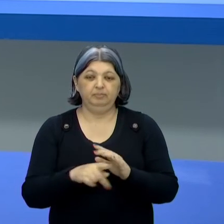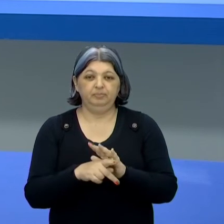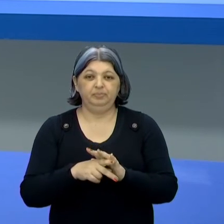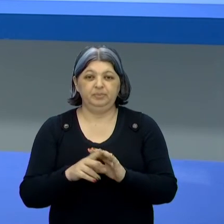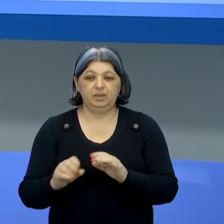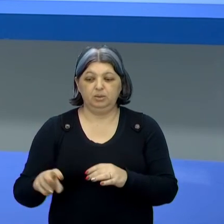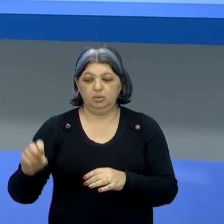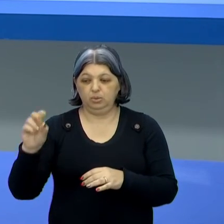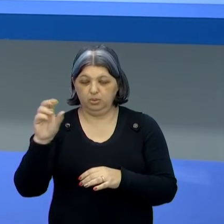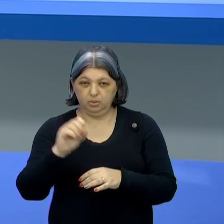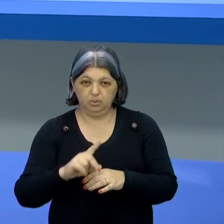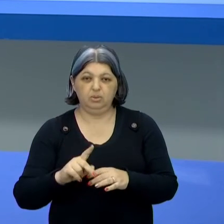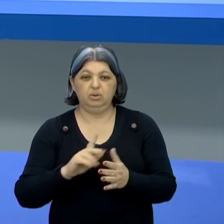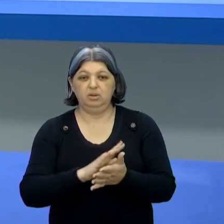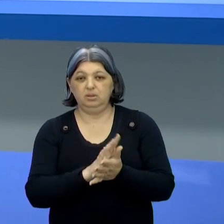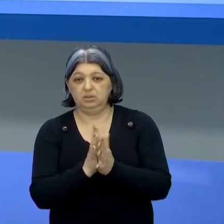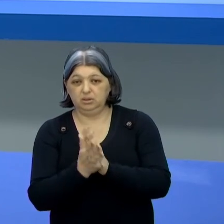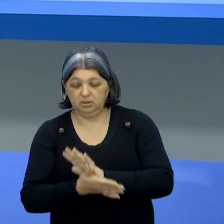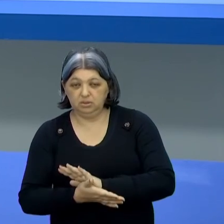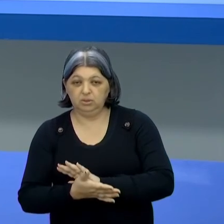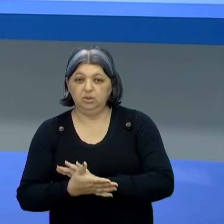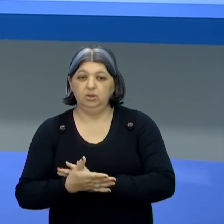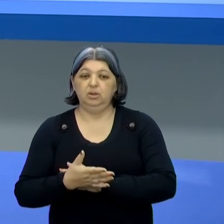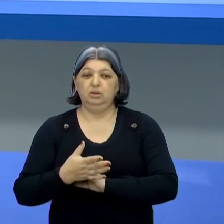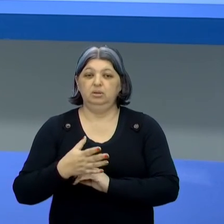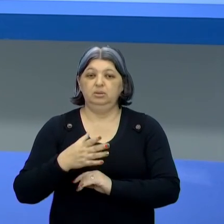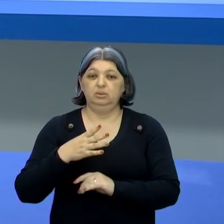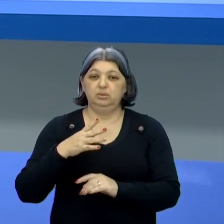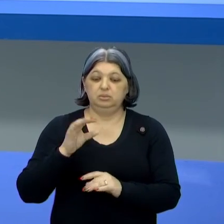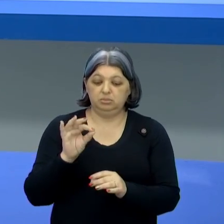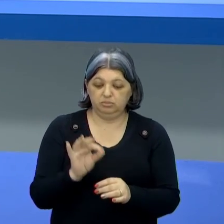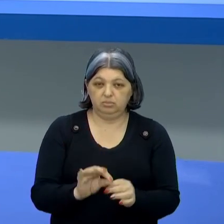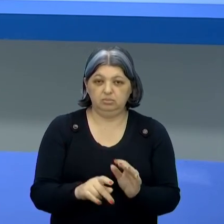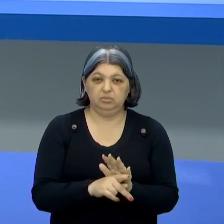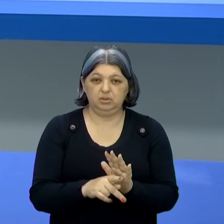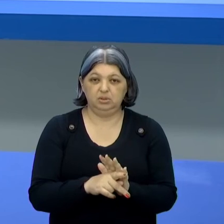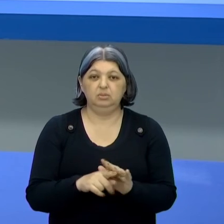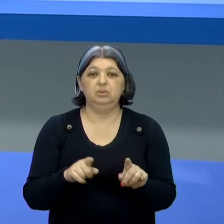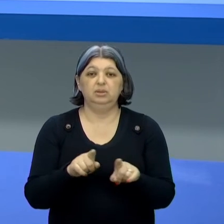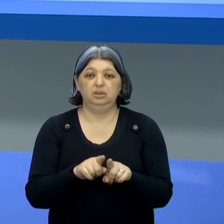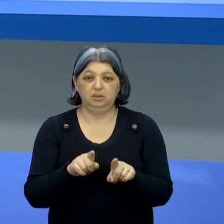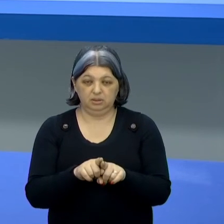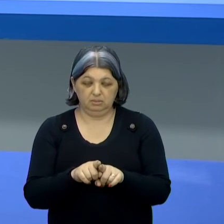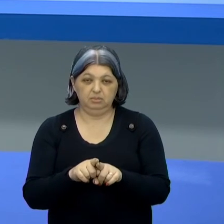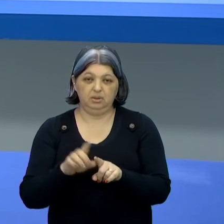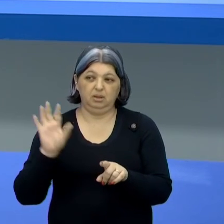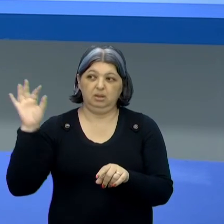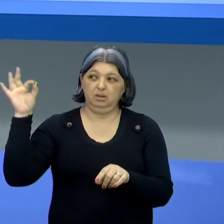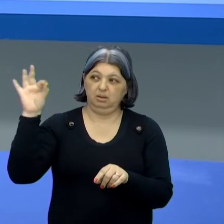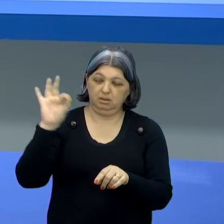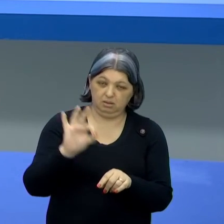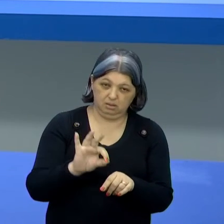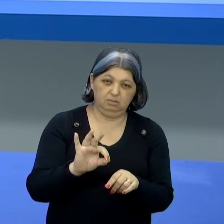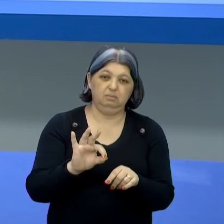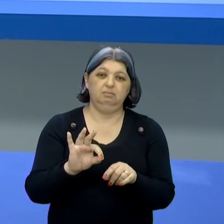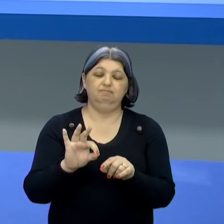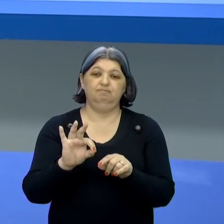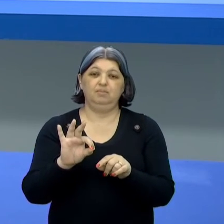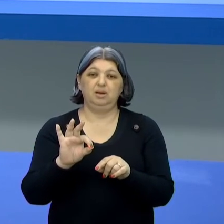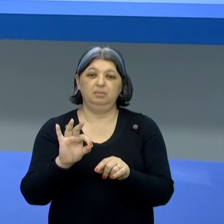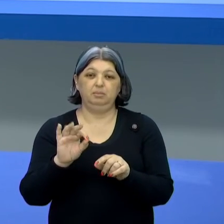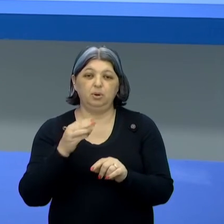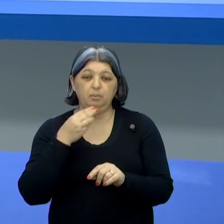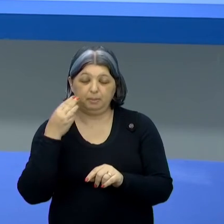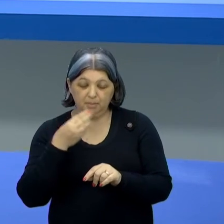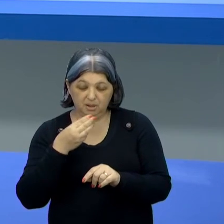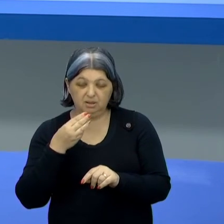o caruncho ali do feijão, ele acaba matando as abelhas que justamente fazem a polinização do feijão, a polinização